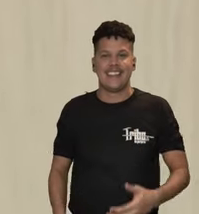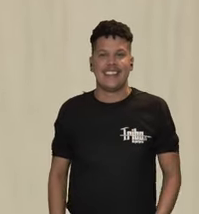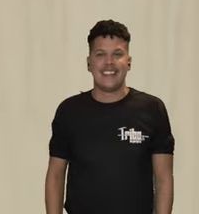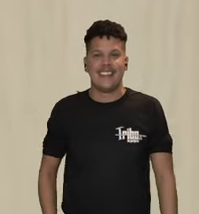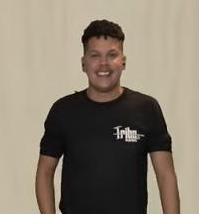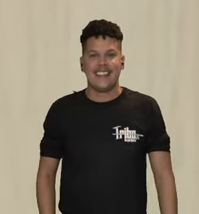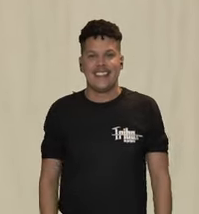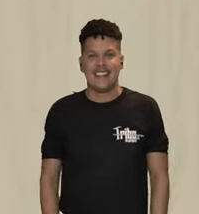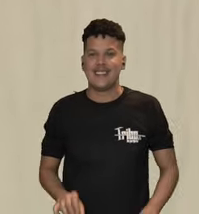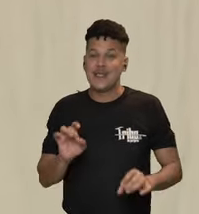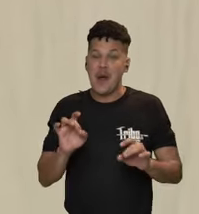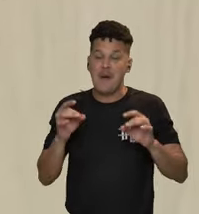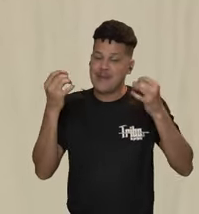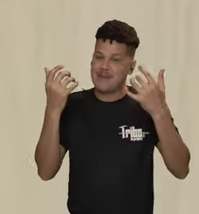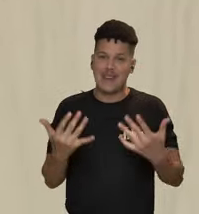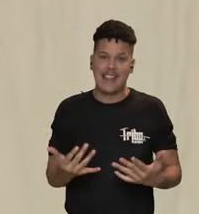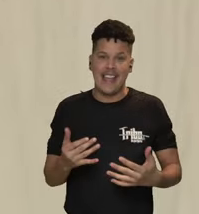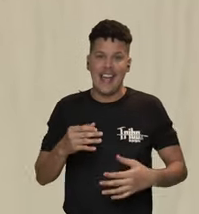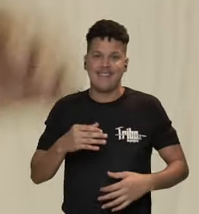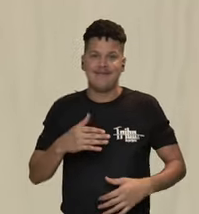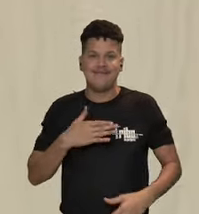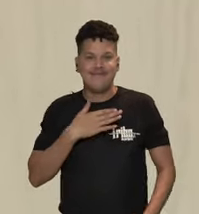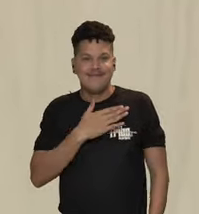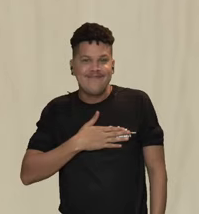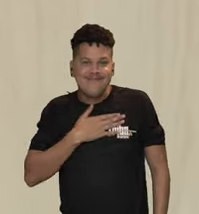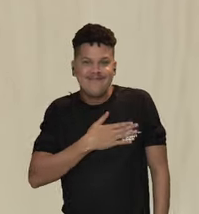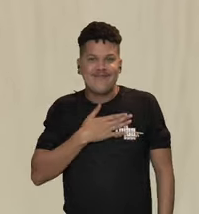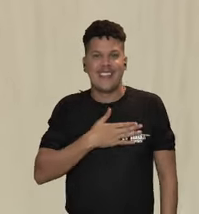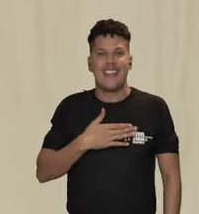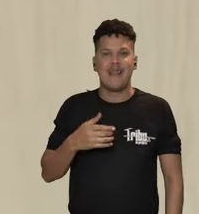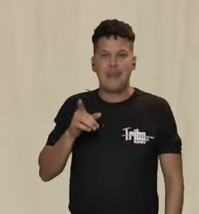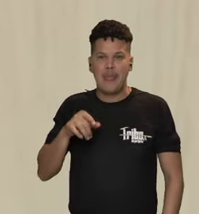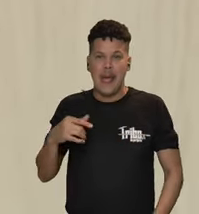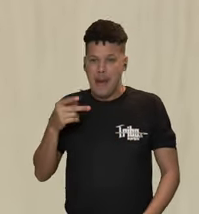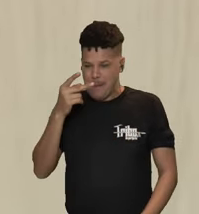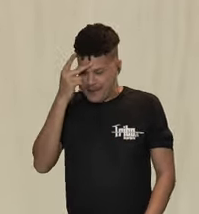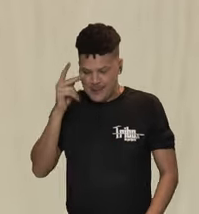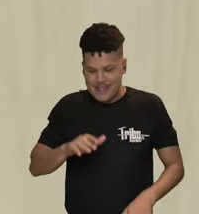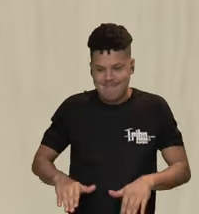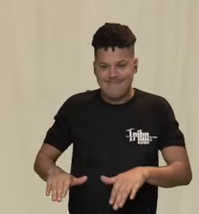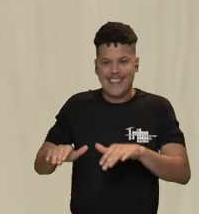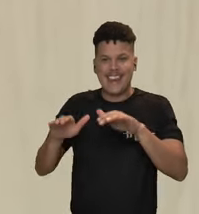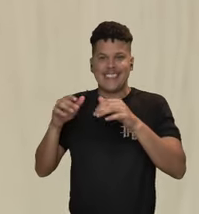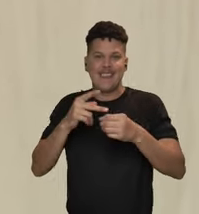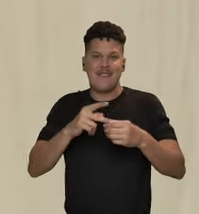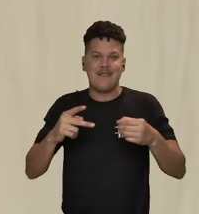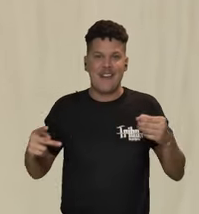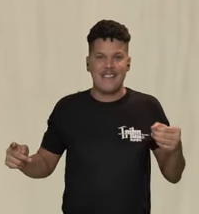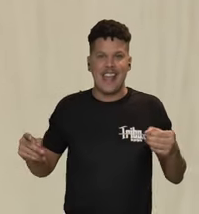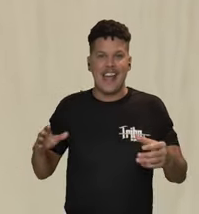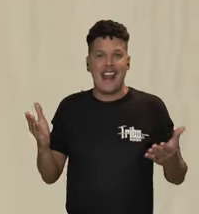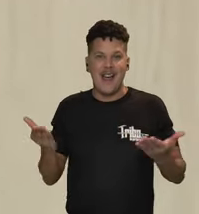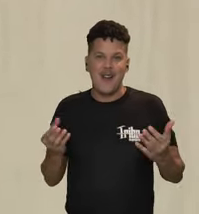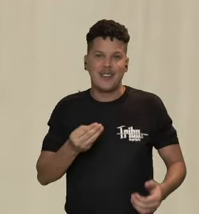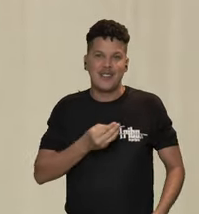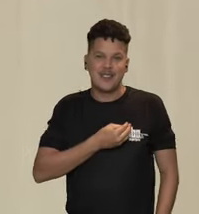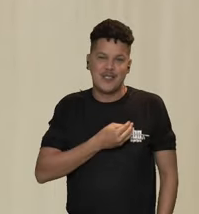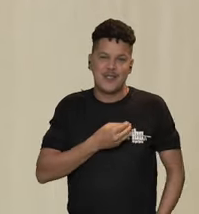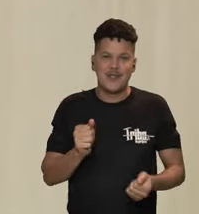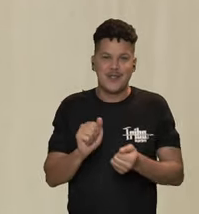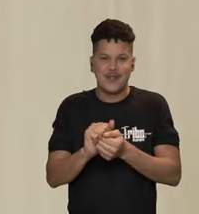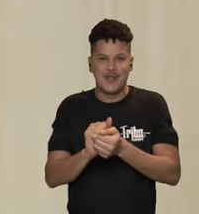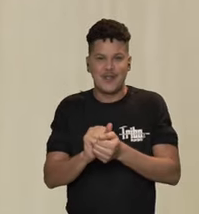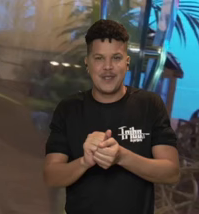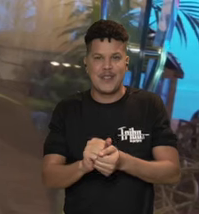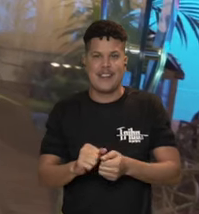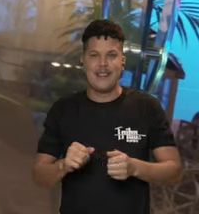só pra explicar a satisfação, meu irmão, de um moleque da quebrada que tá muito feliz de estar aqui, você é louco. Mas isso é mérito, né, mano? É mérito, é mérito